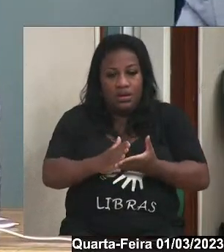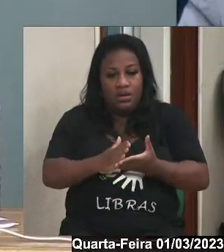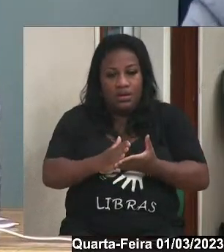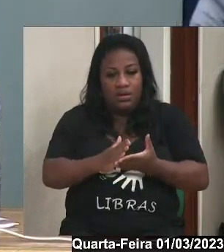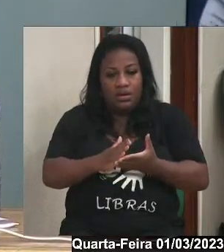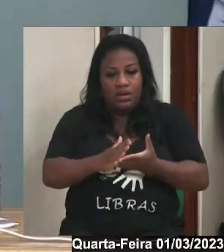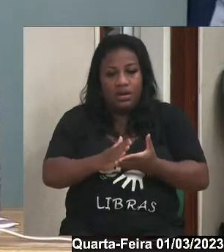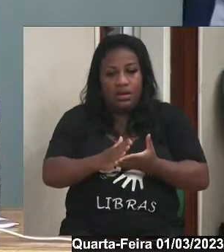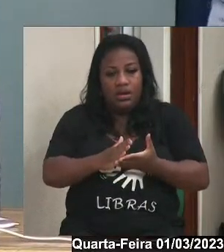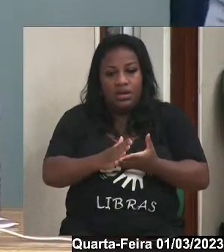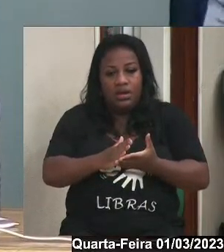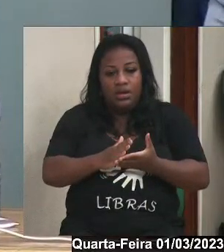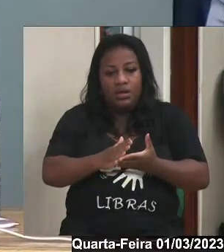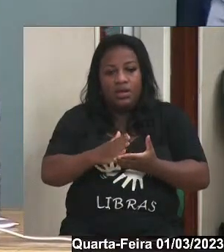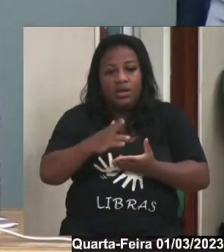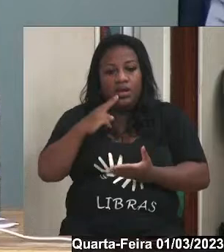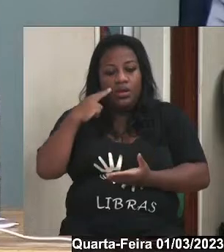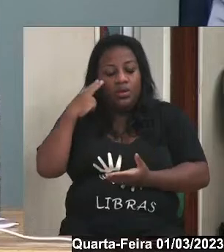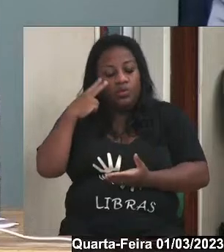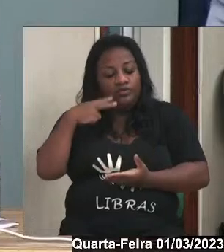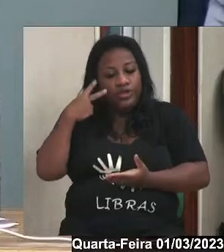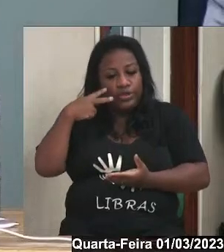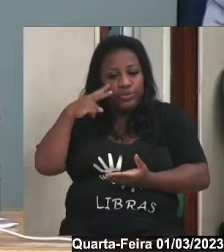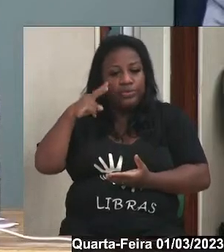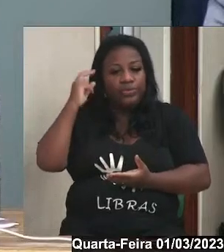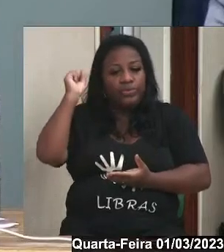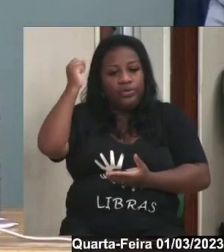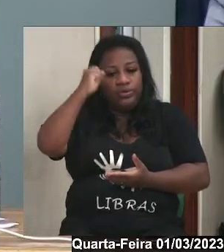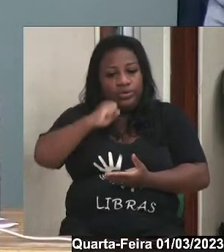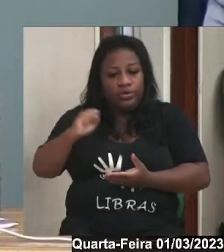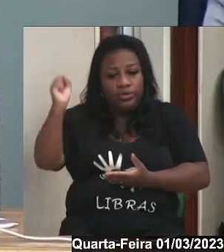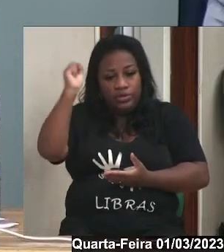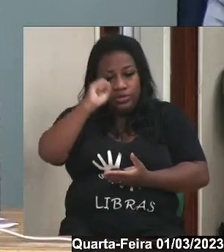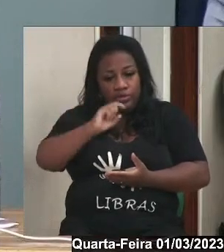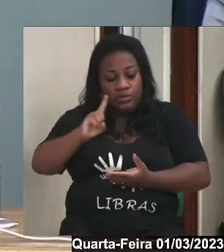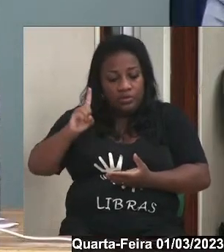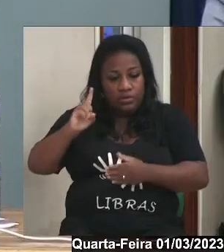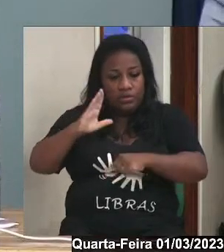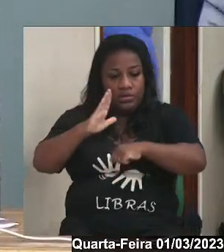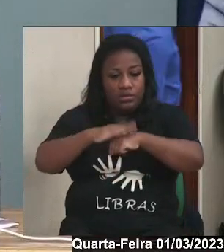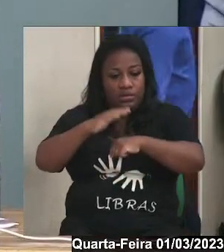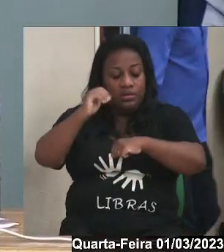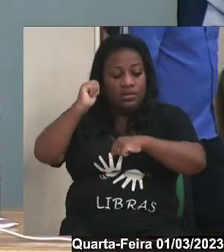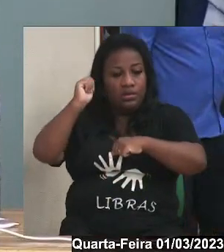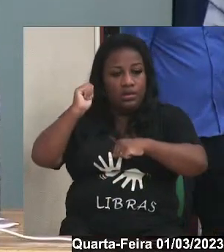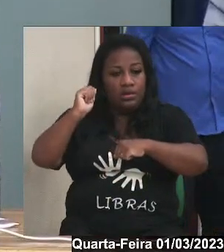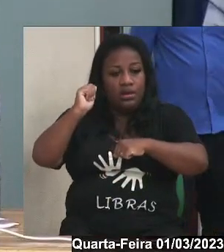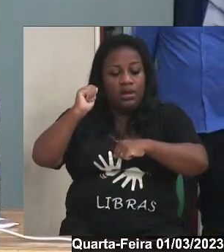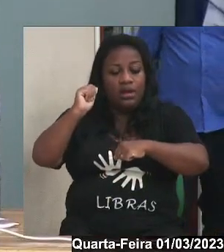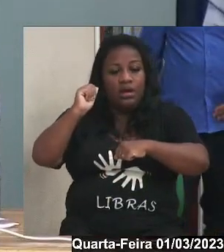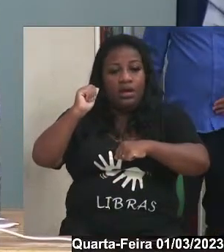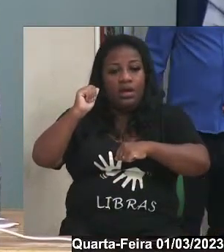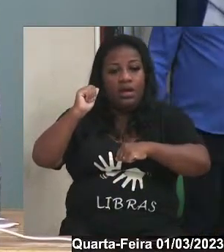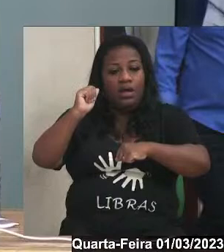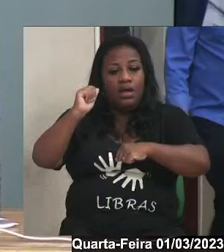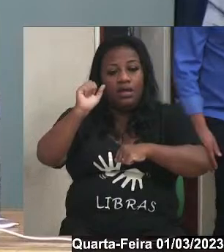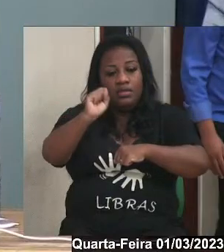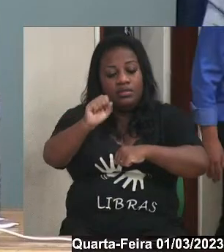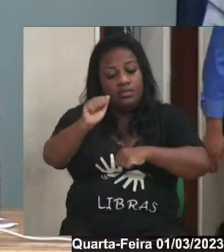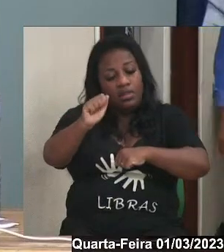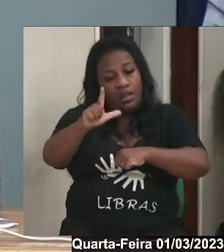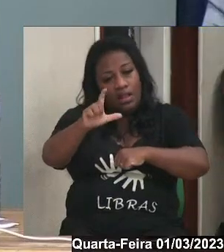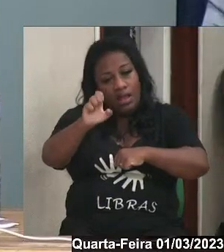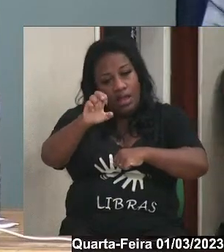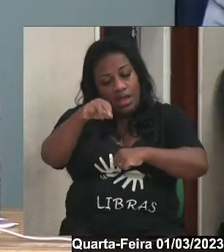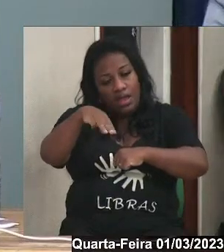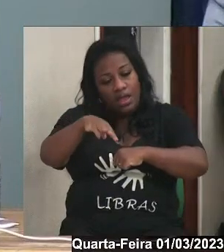senhora Joana Dark da Rocha. O vereador Sandro da Conceição Castro chamou para entregar a homenagem à senhora Salete Maria de Jesus